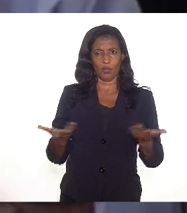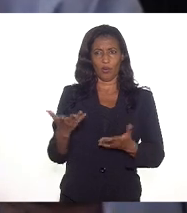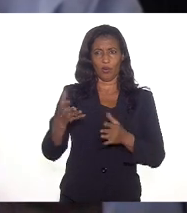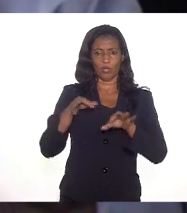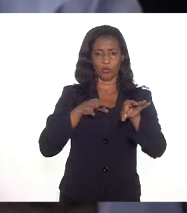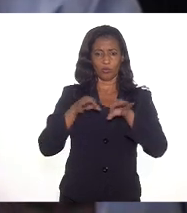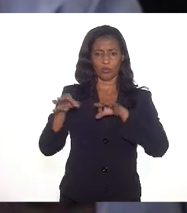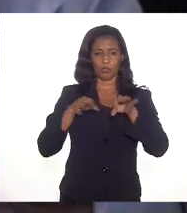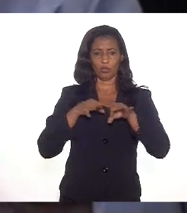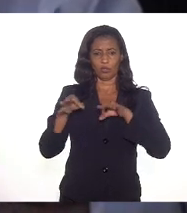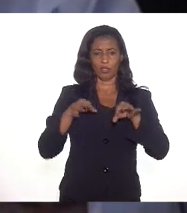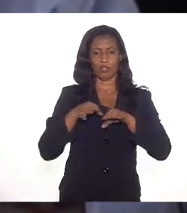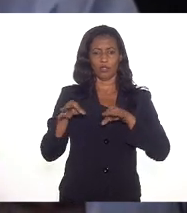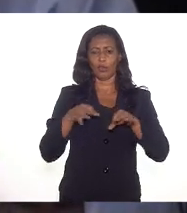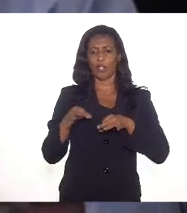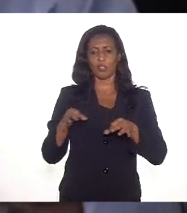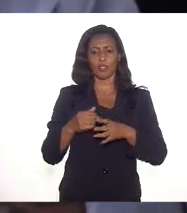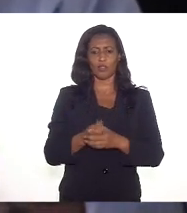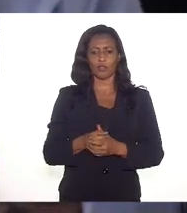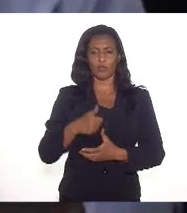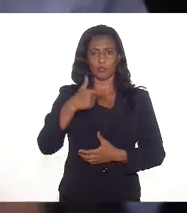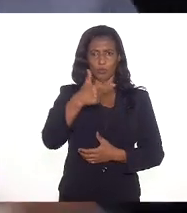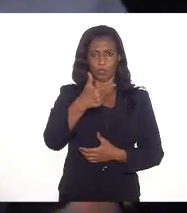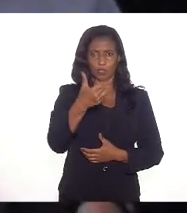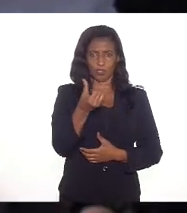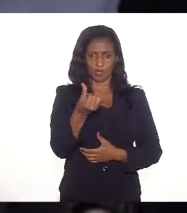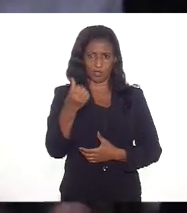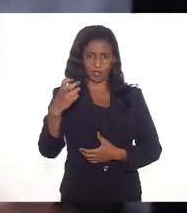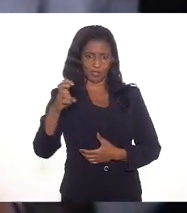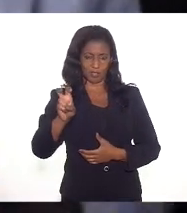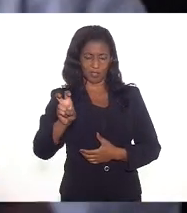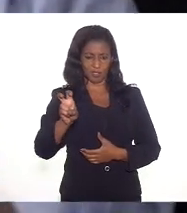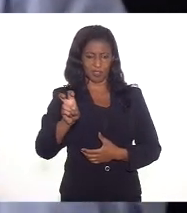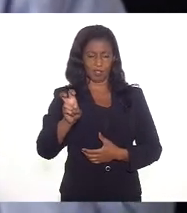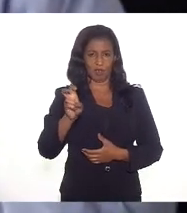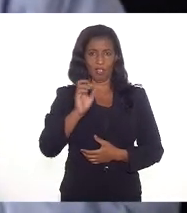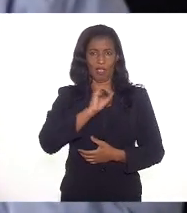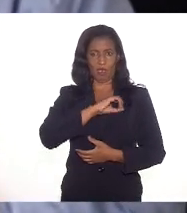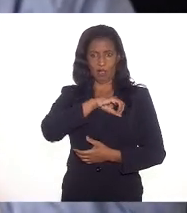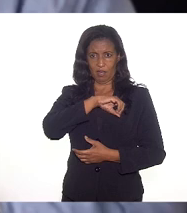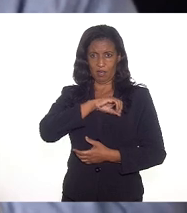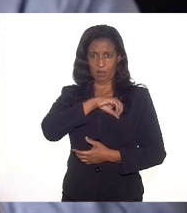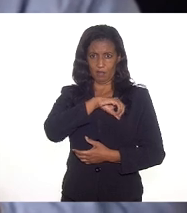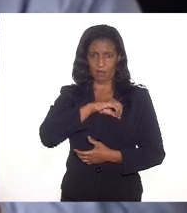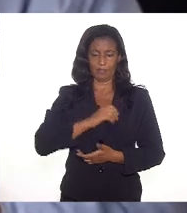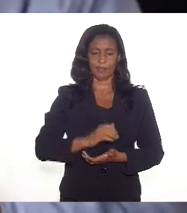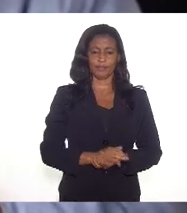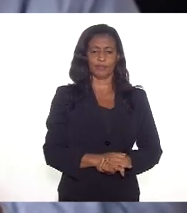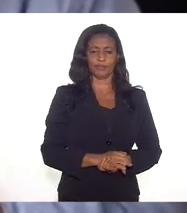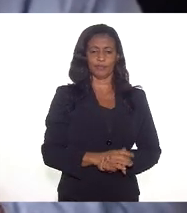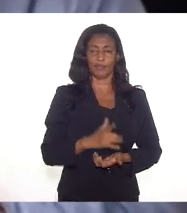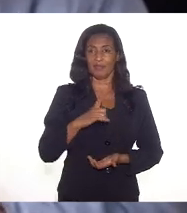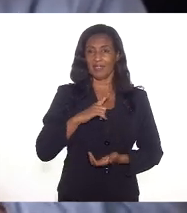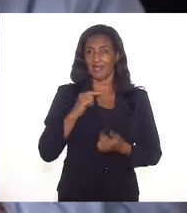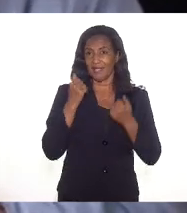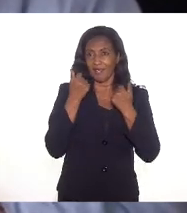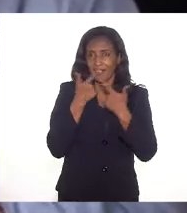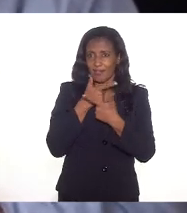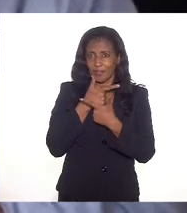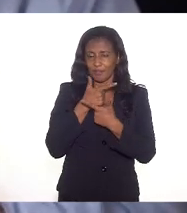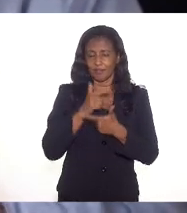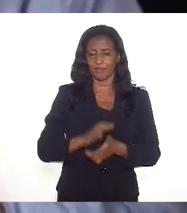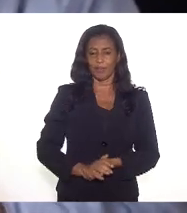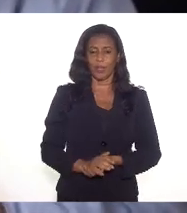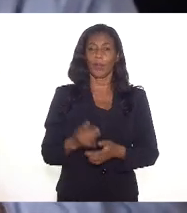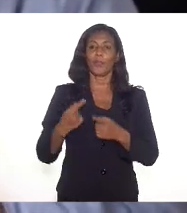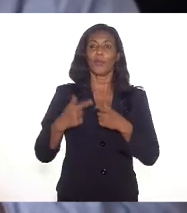deputado Carlos Mink, 265, sobre a instalação de câmeras. Eu tenho que rir. Sabe por que